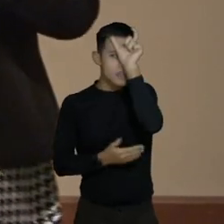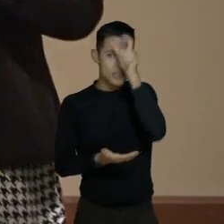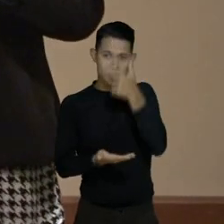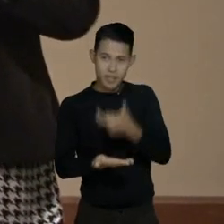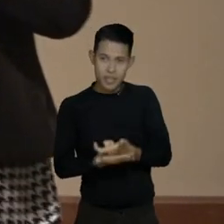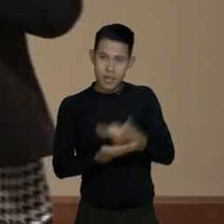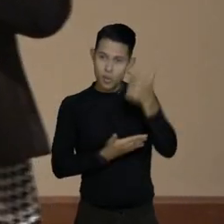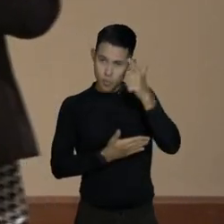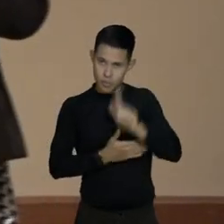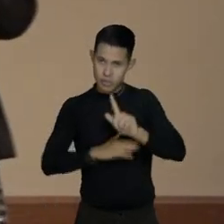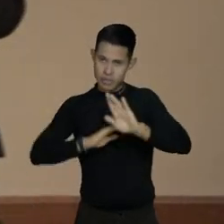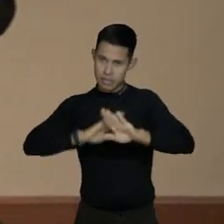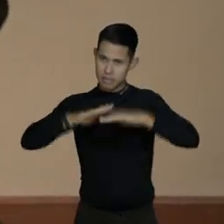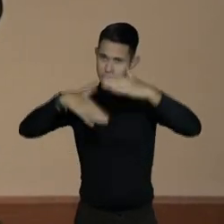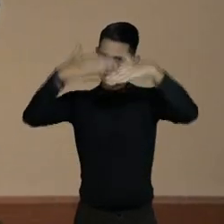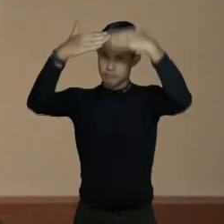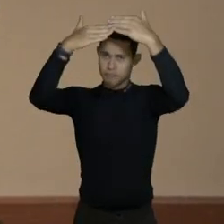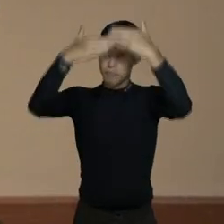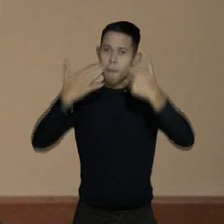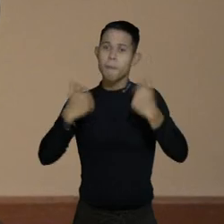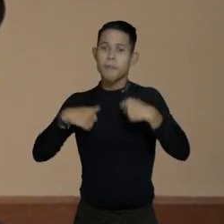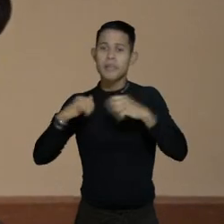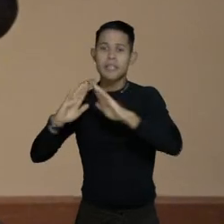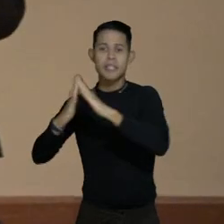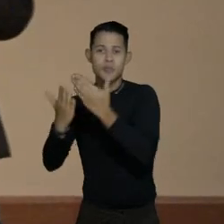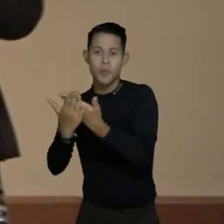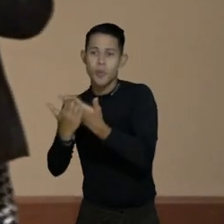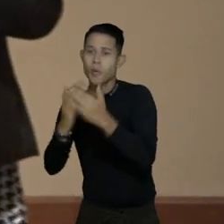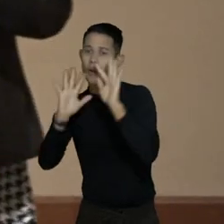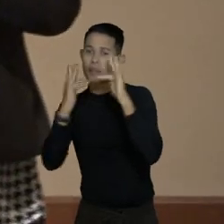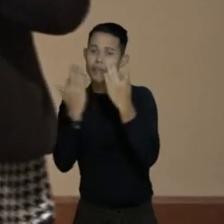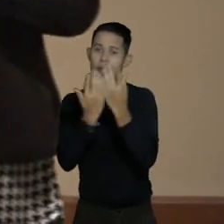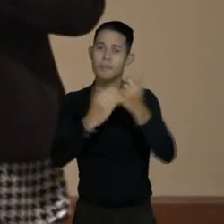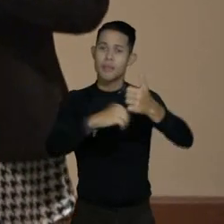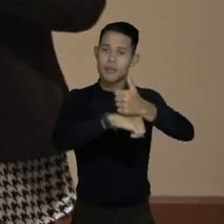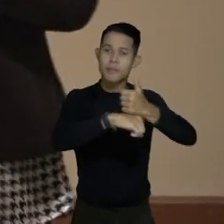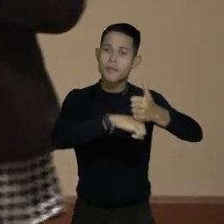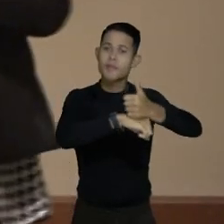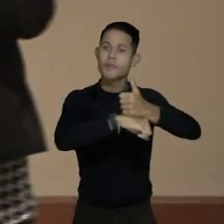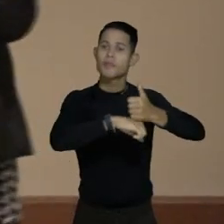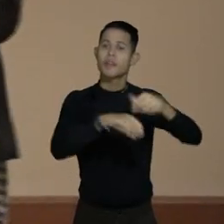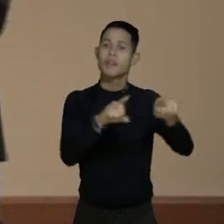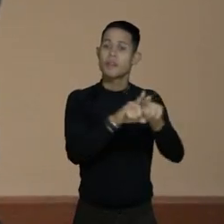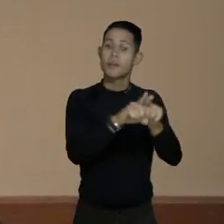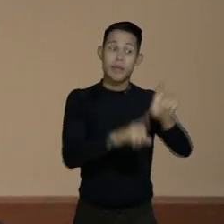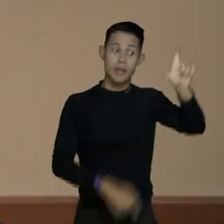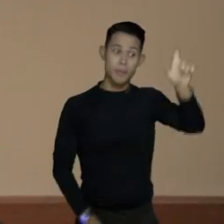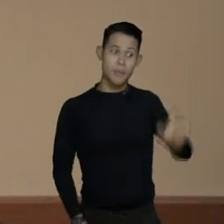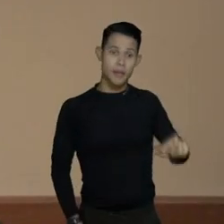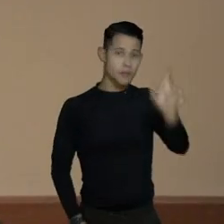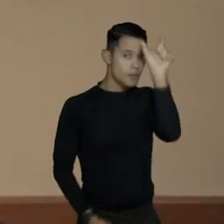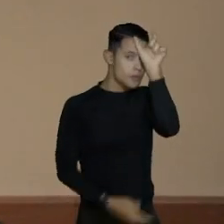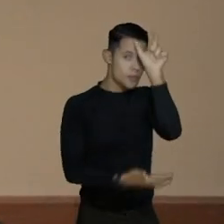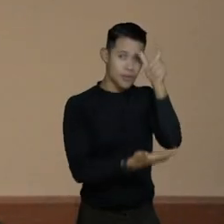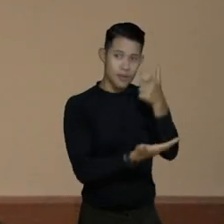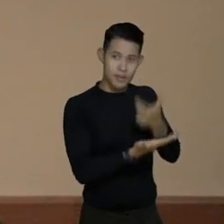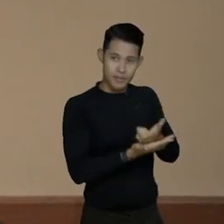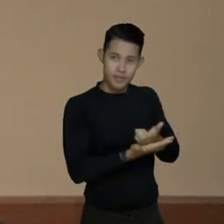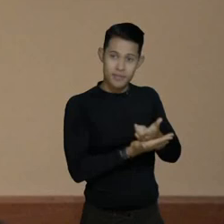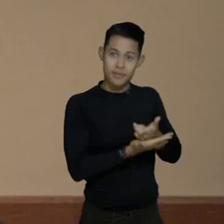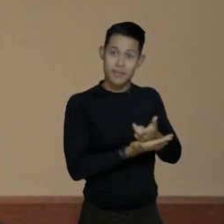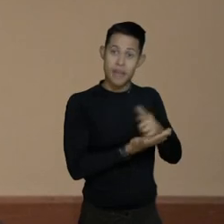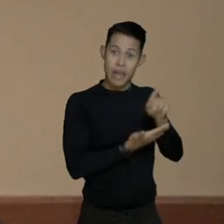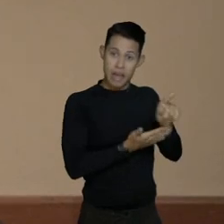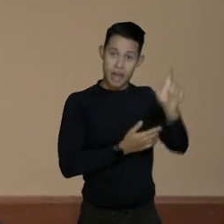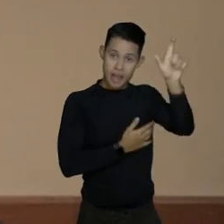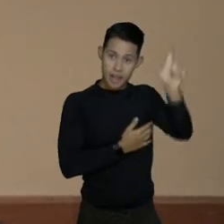da escola da família do profissional que faz o atendimento e do próprio disléxico É lógico É lógico tendo